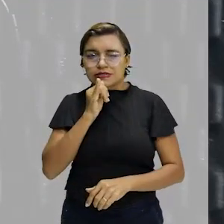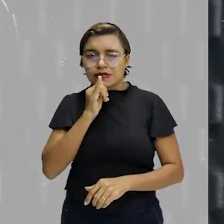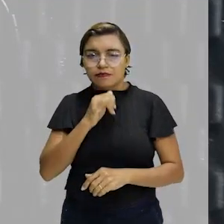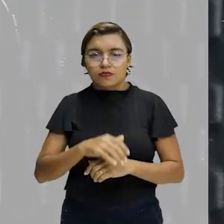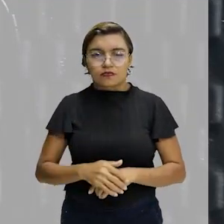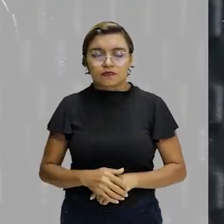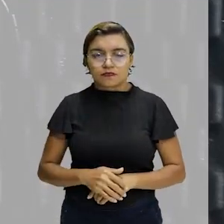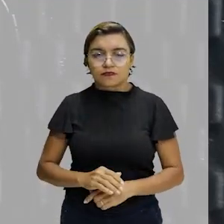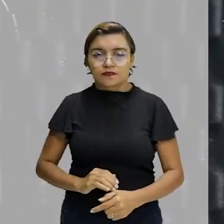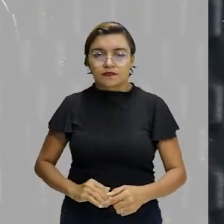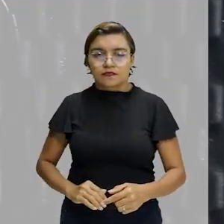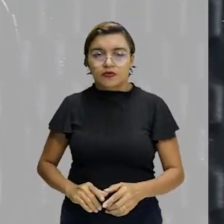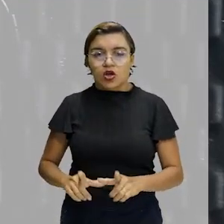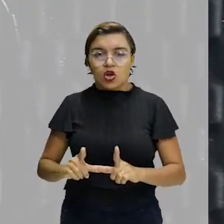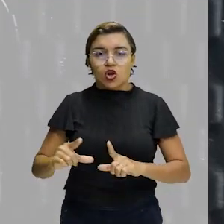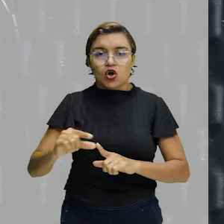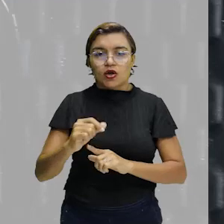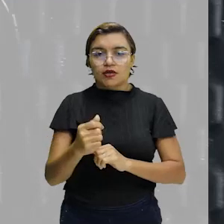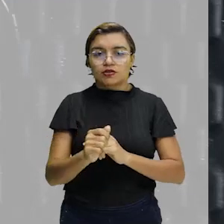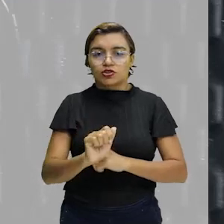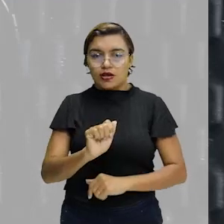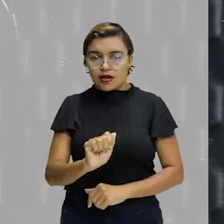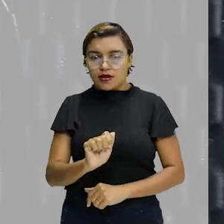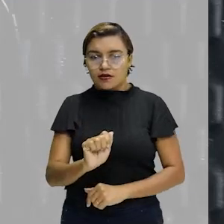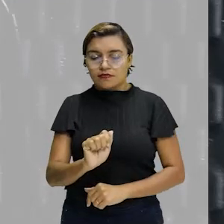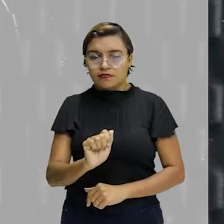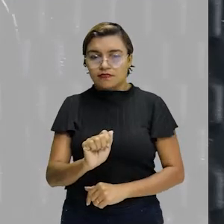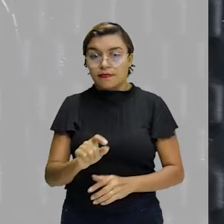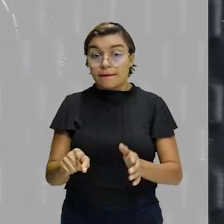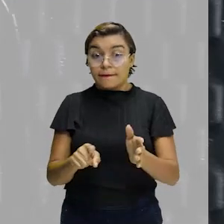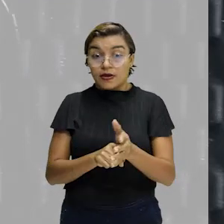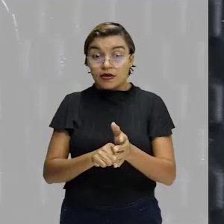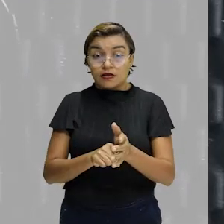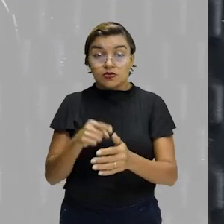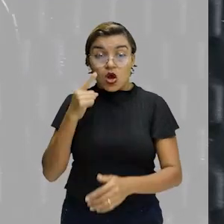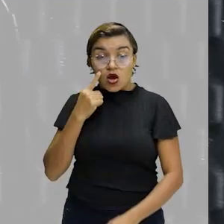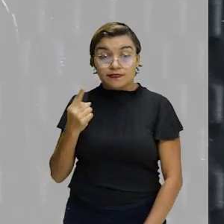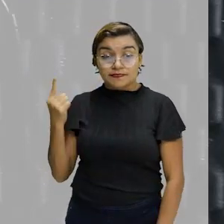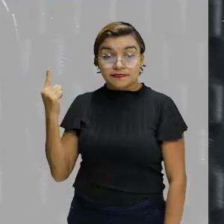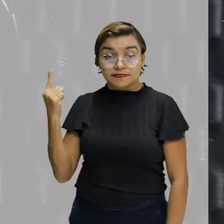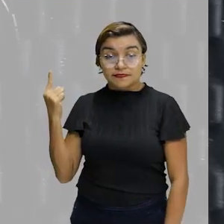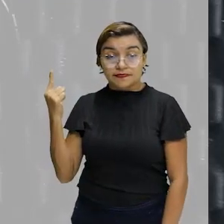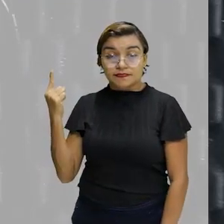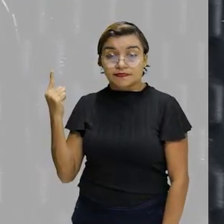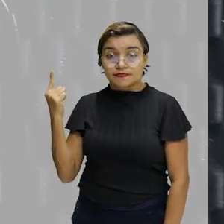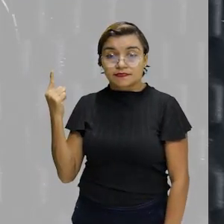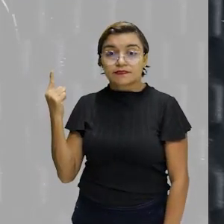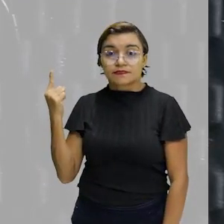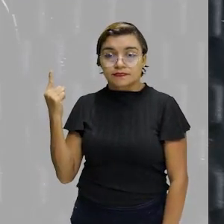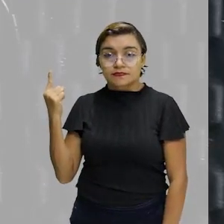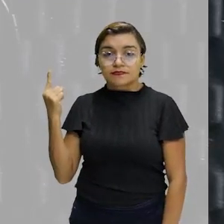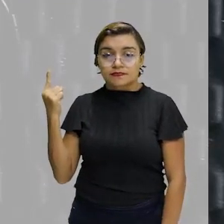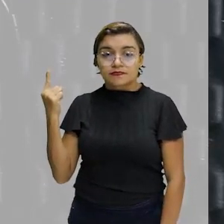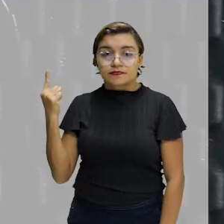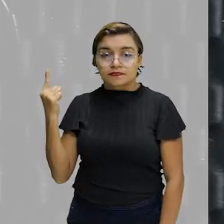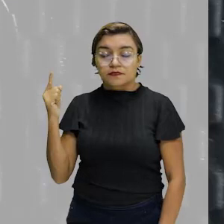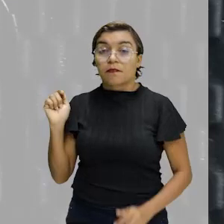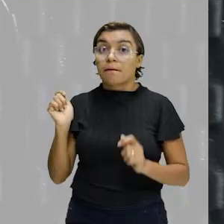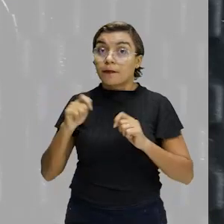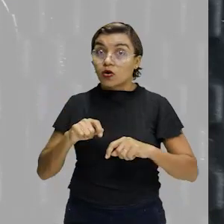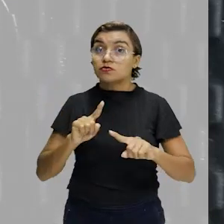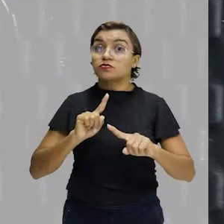R elevado a B. Aqui, ó, esse B está no expoente, propriedade operatória me diz que ele